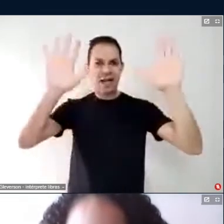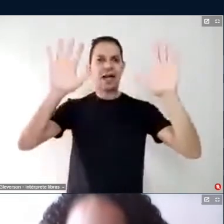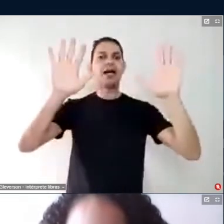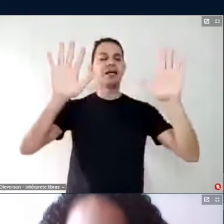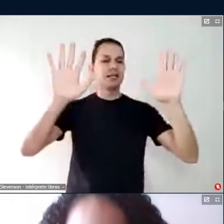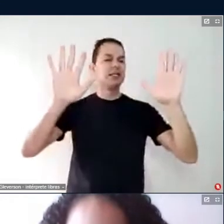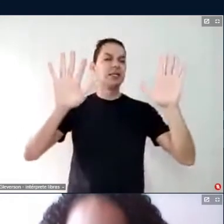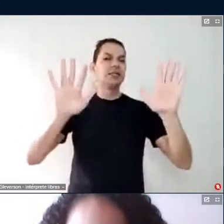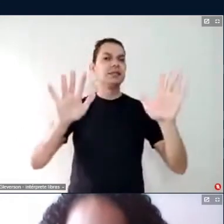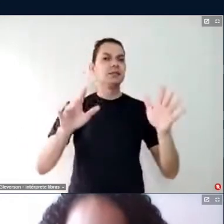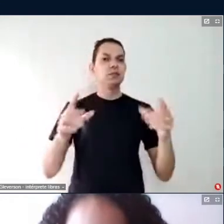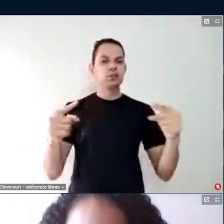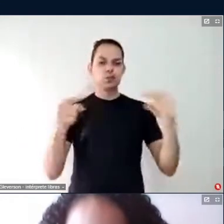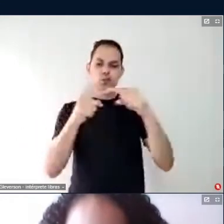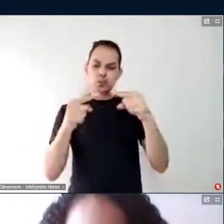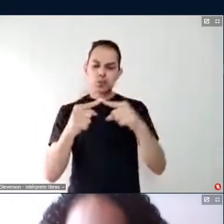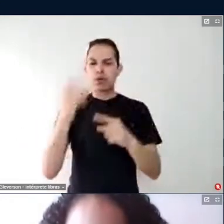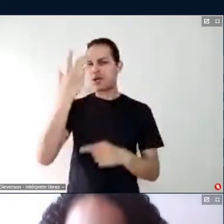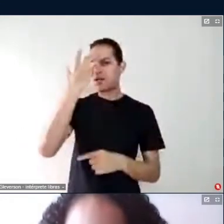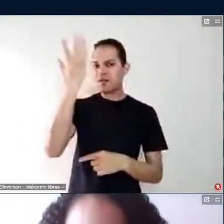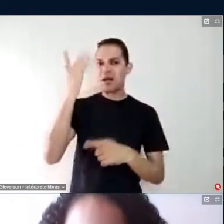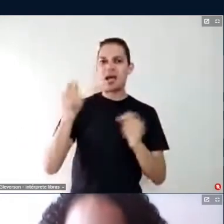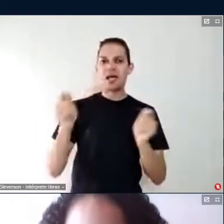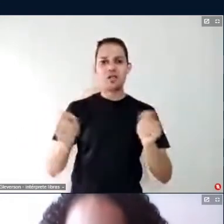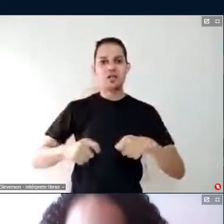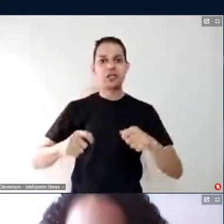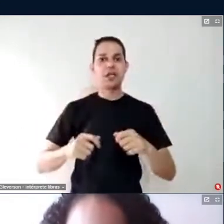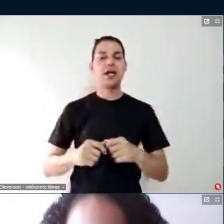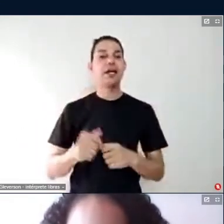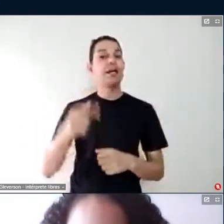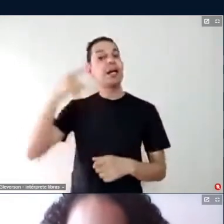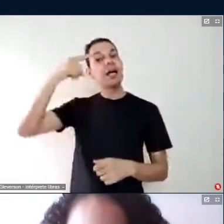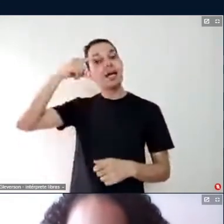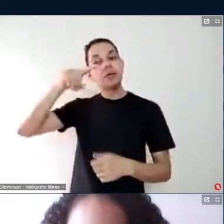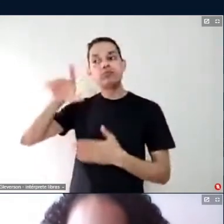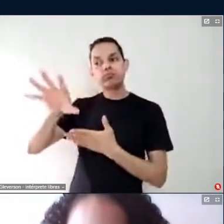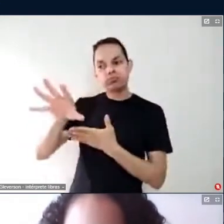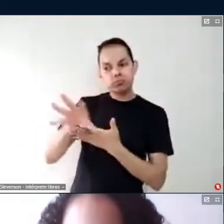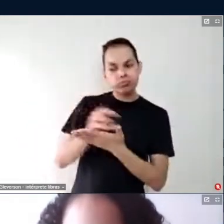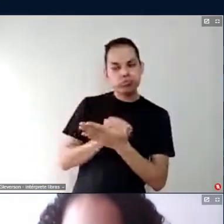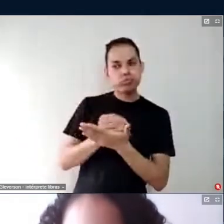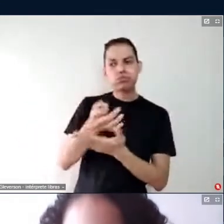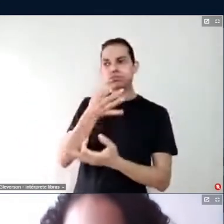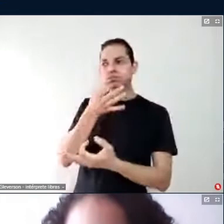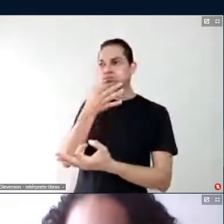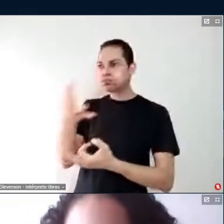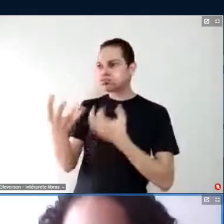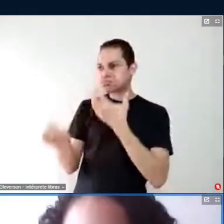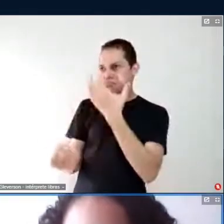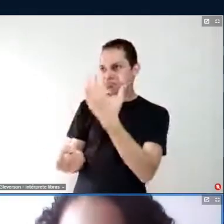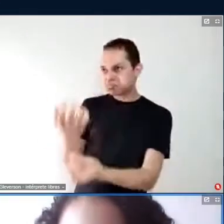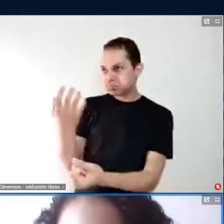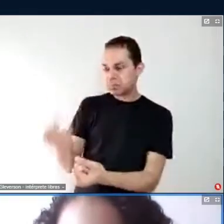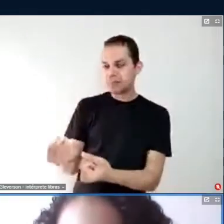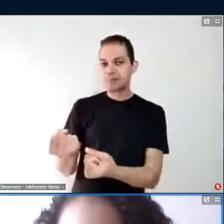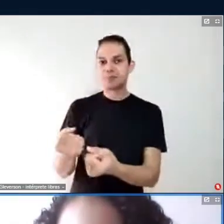puxar e a essência que Silvana também sugeriu, com